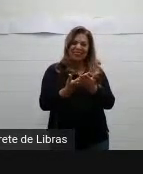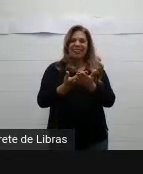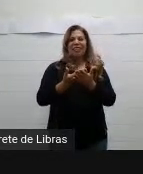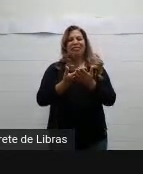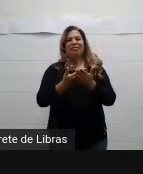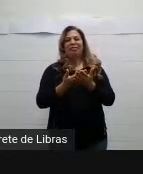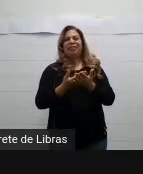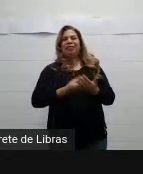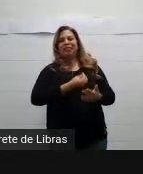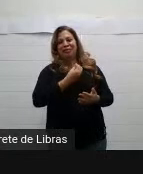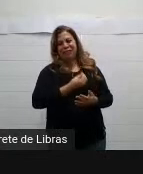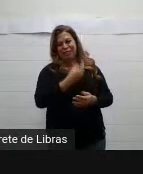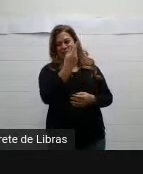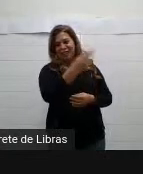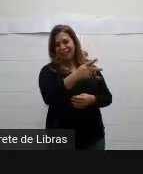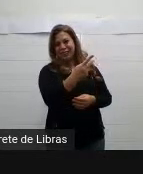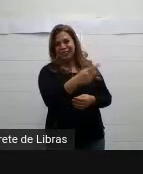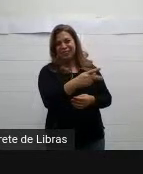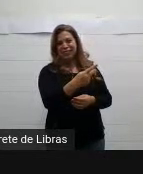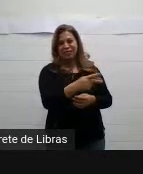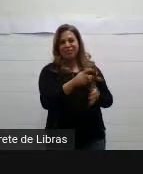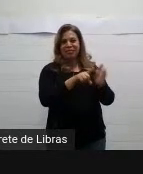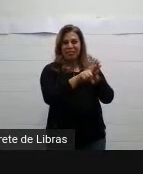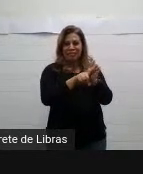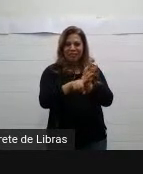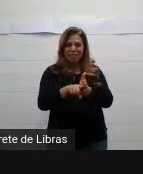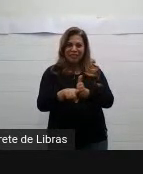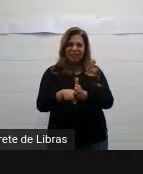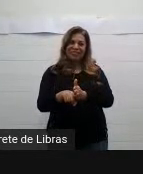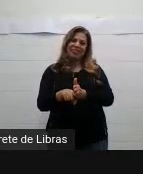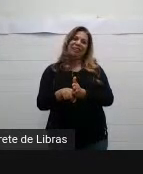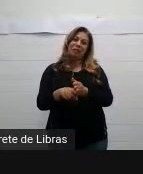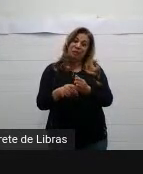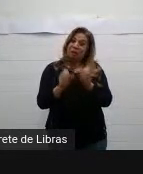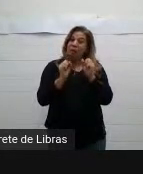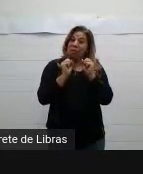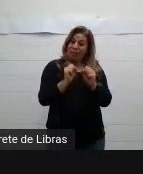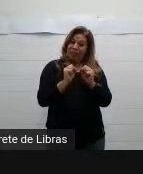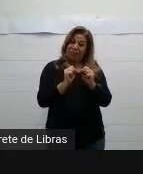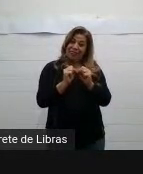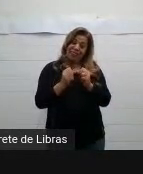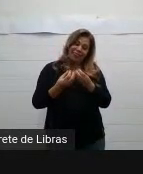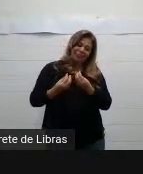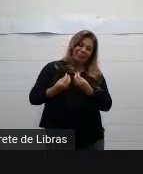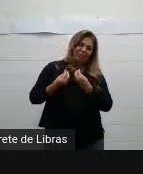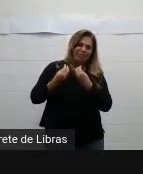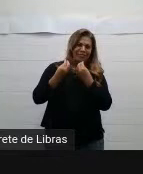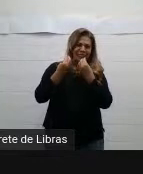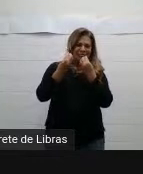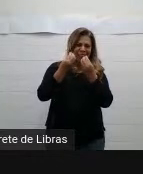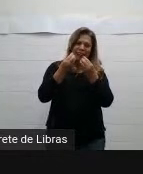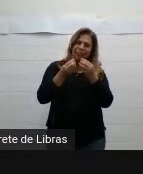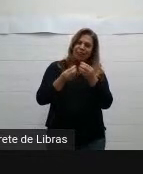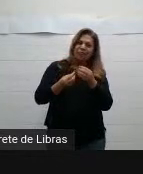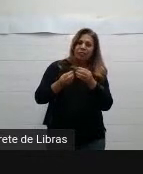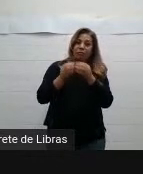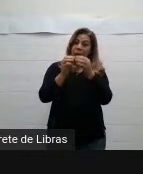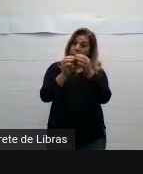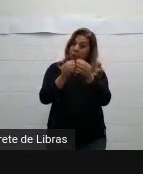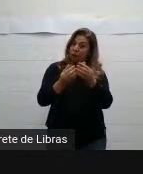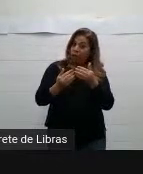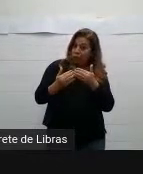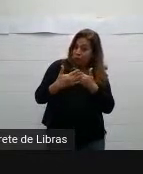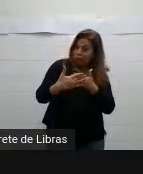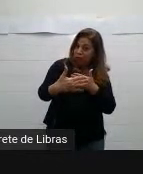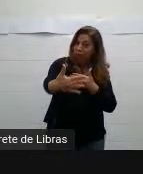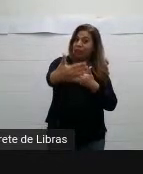que se a pesquisa tivesse condições, eu teria feito e teria prolongado, né, até um pouco mais